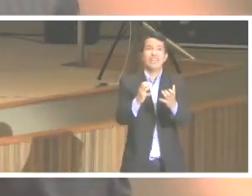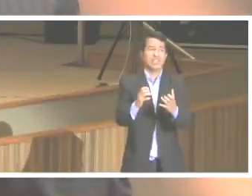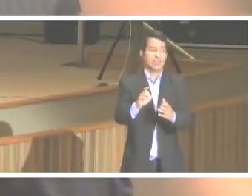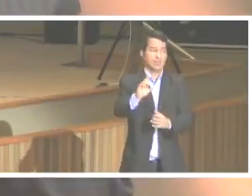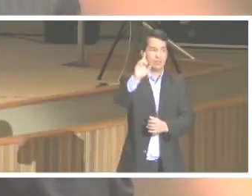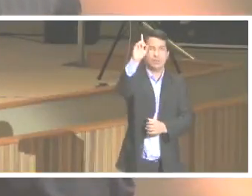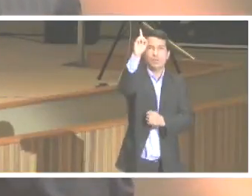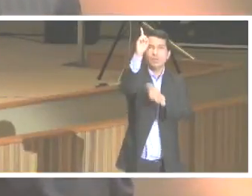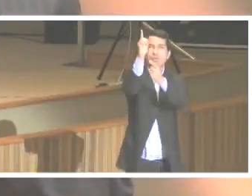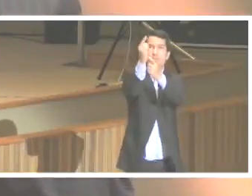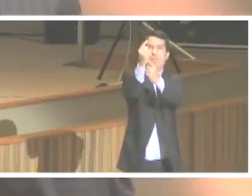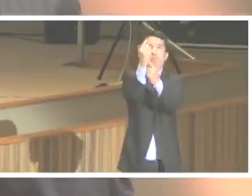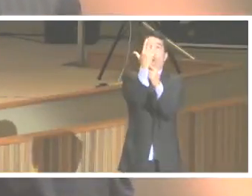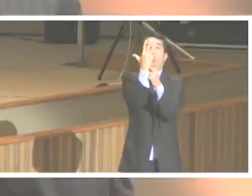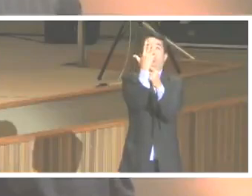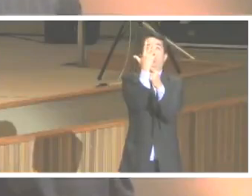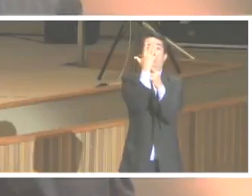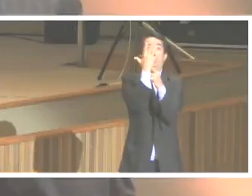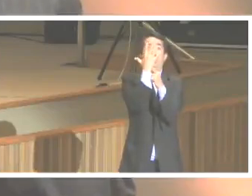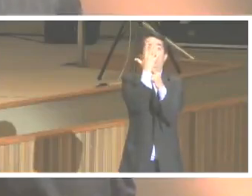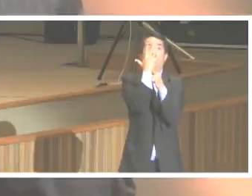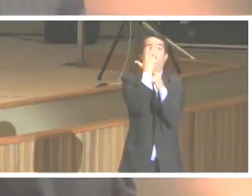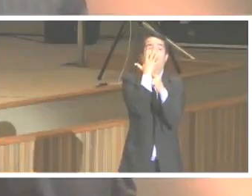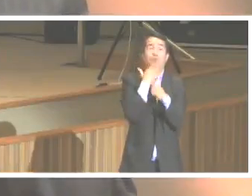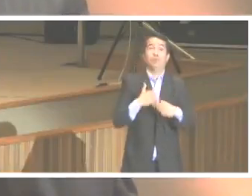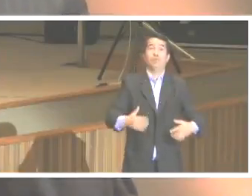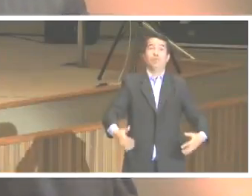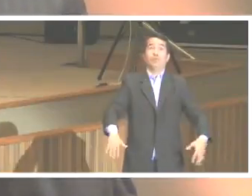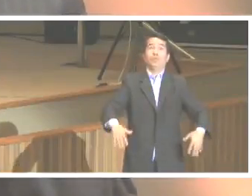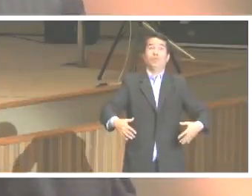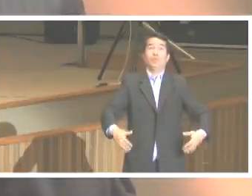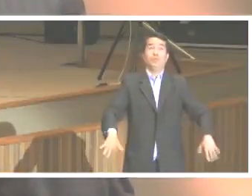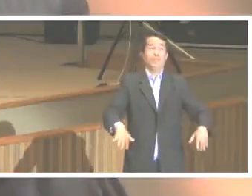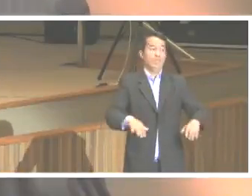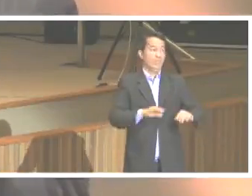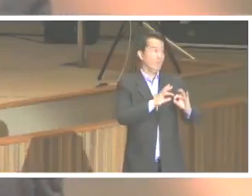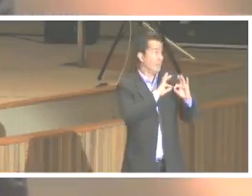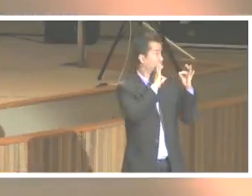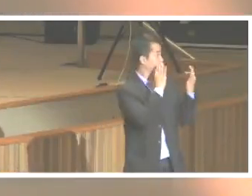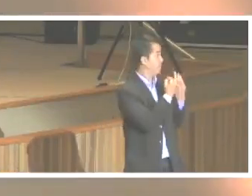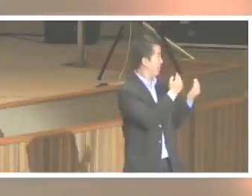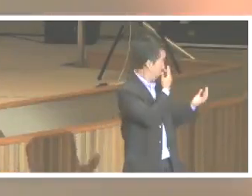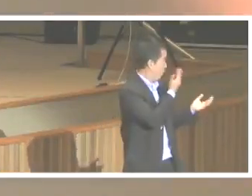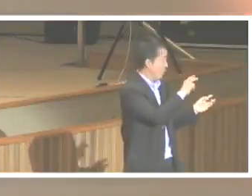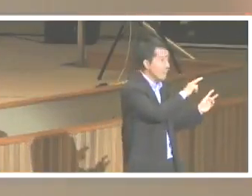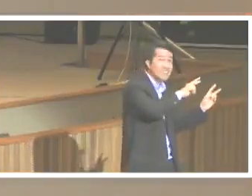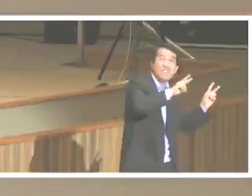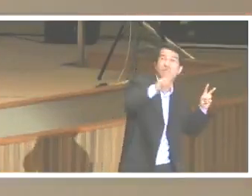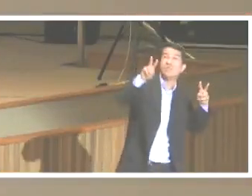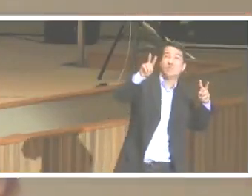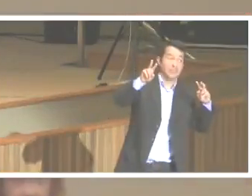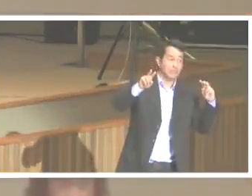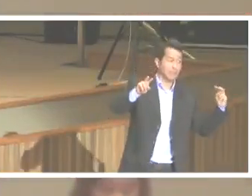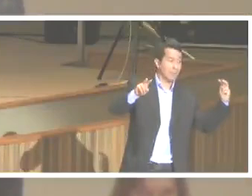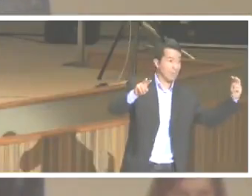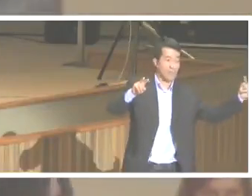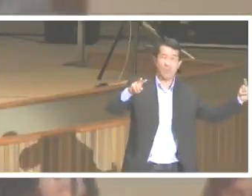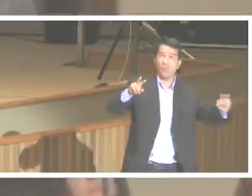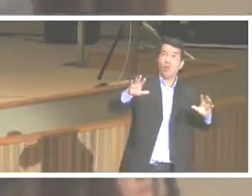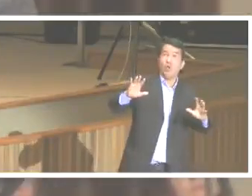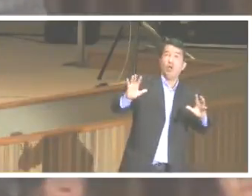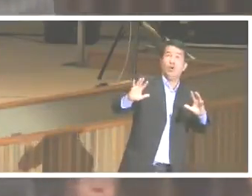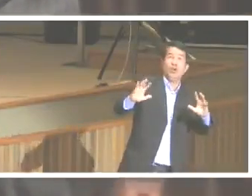minha vida na minha família e na minha história é por isso que nas outras vezes que a palavra de deus